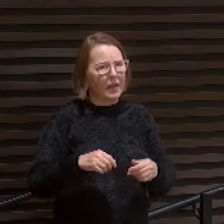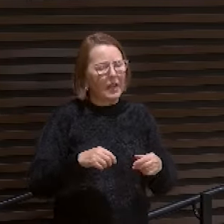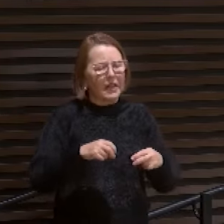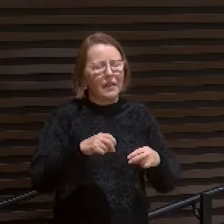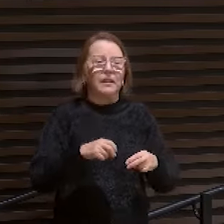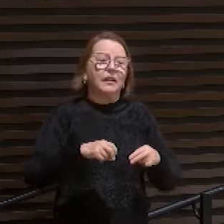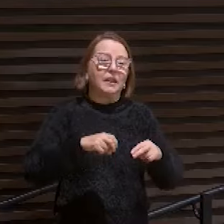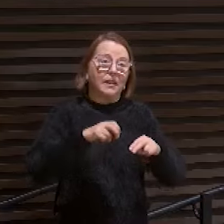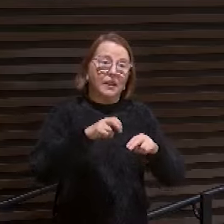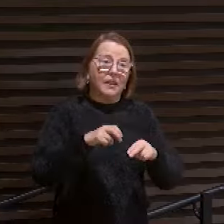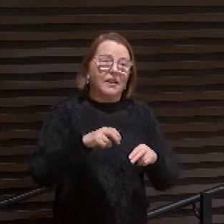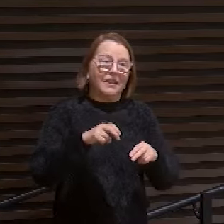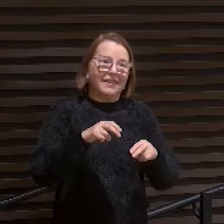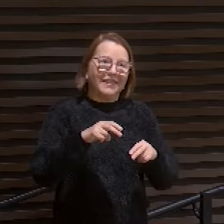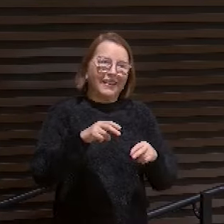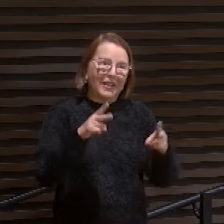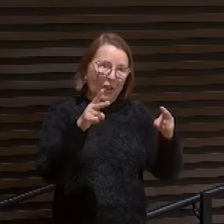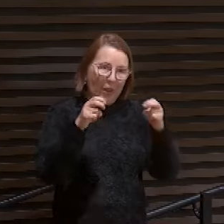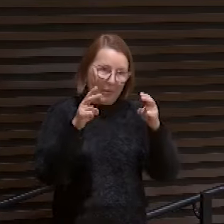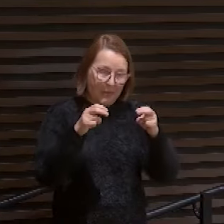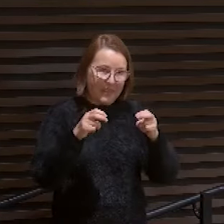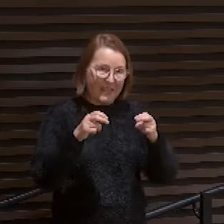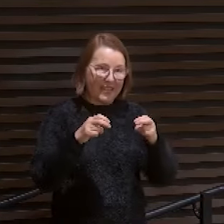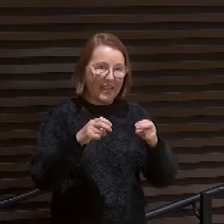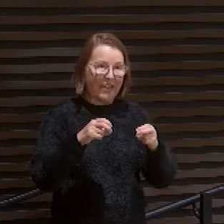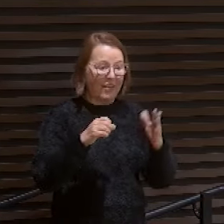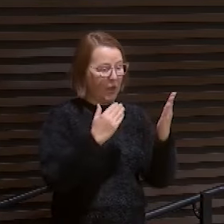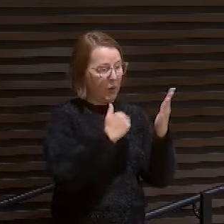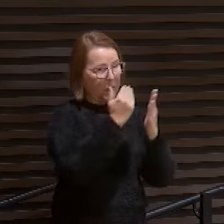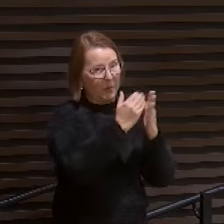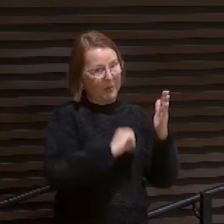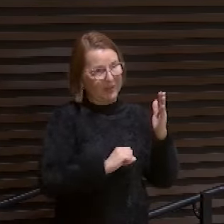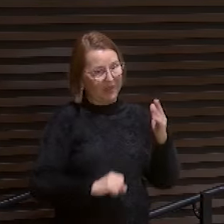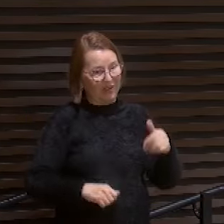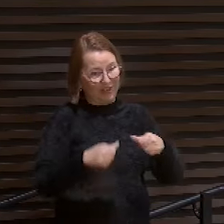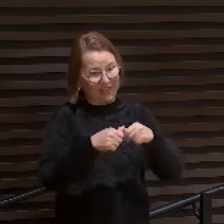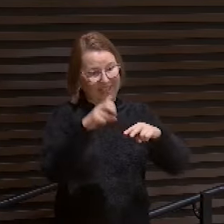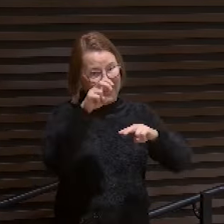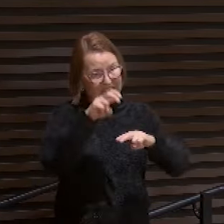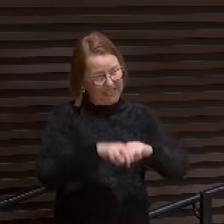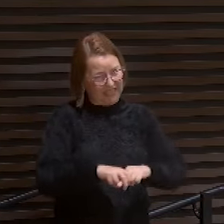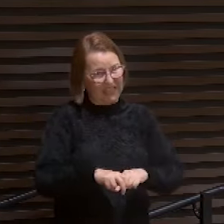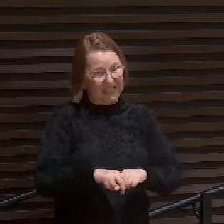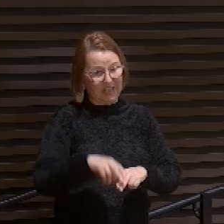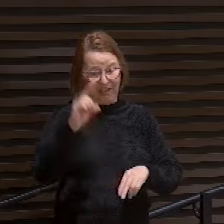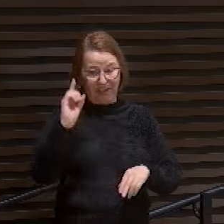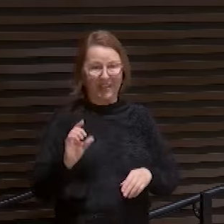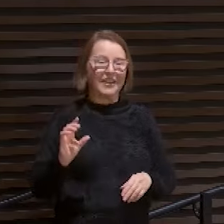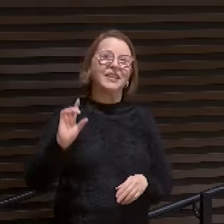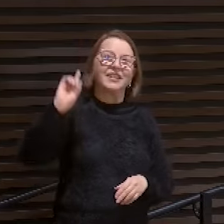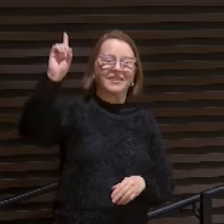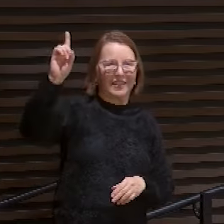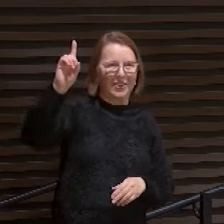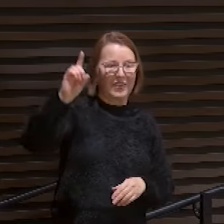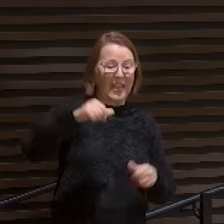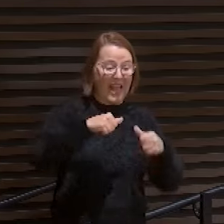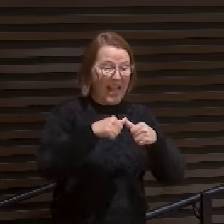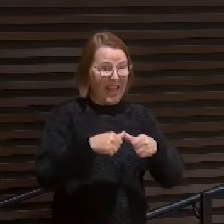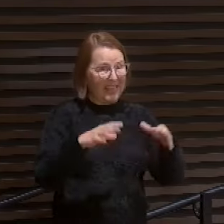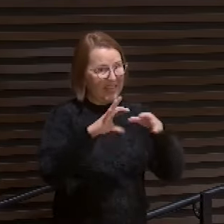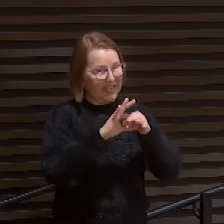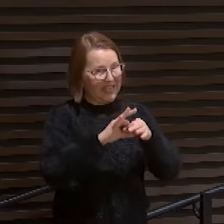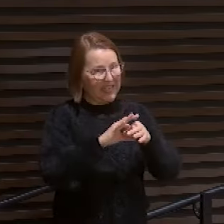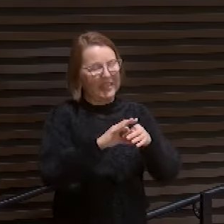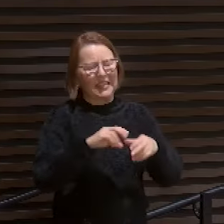dele nos lugares celestiais e usufrua de uma tão grande salvação. Essa aliança é perpétua, é eterna